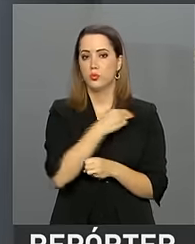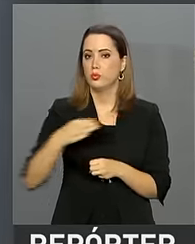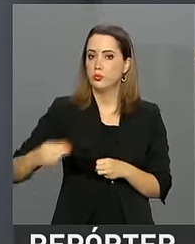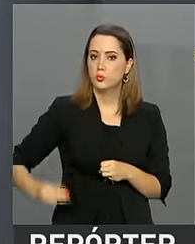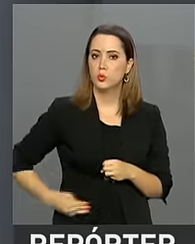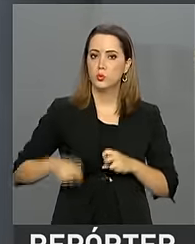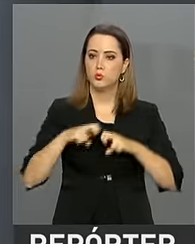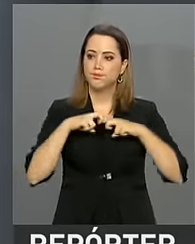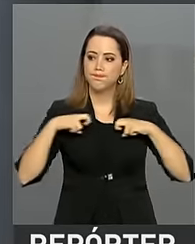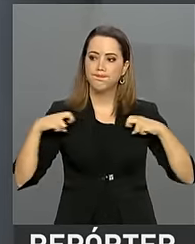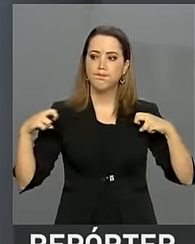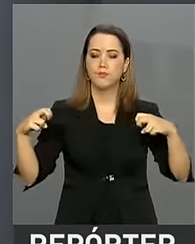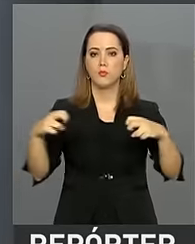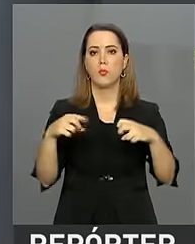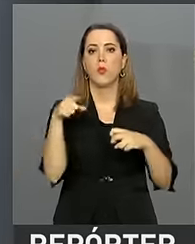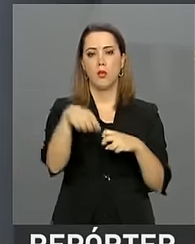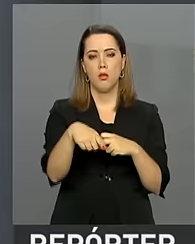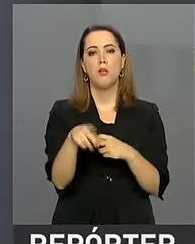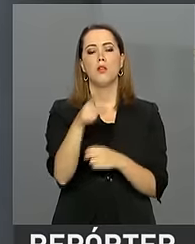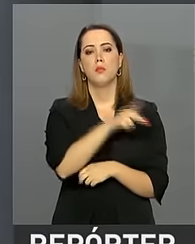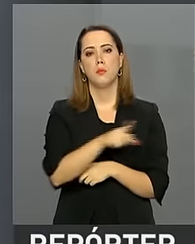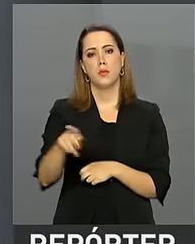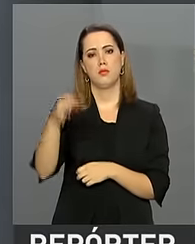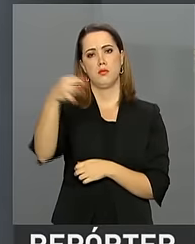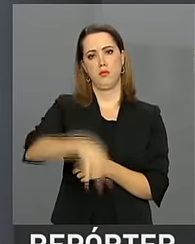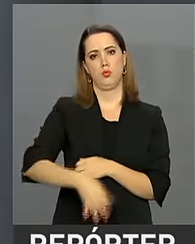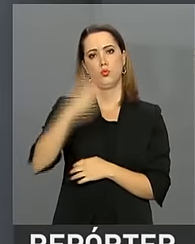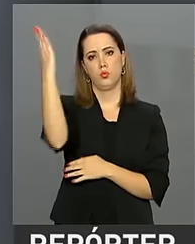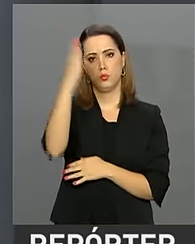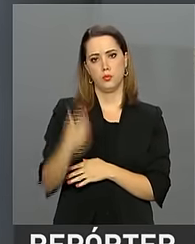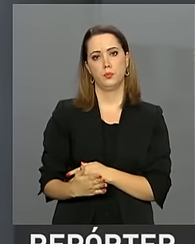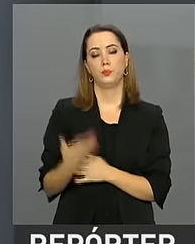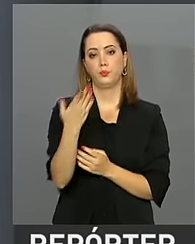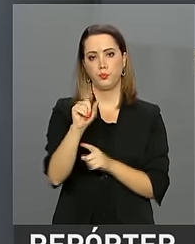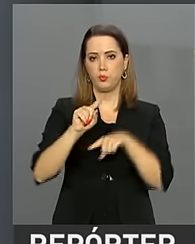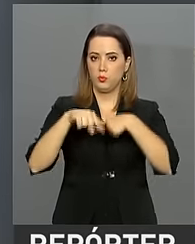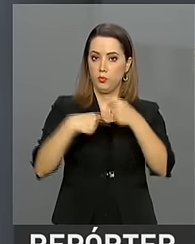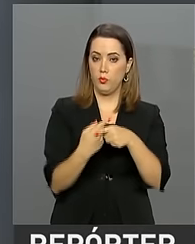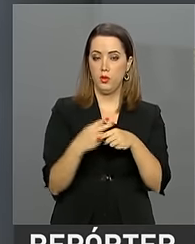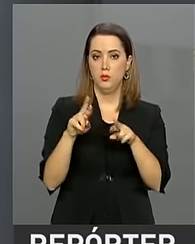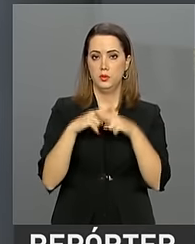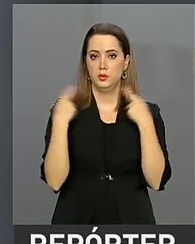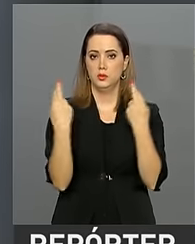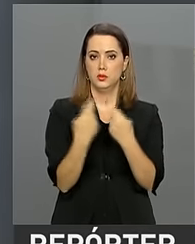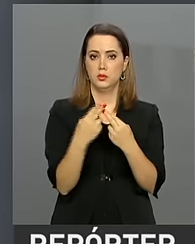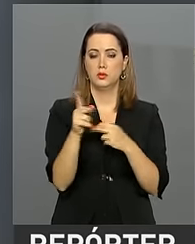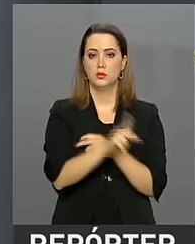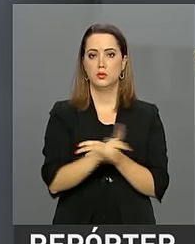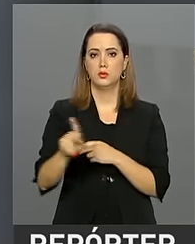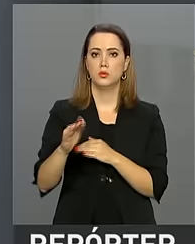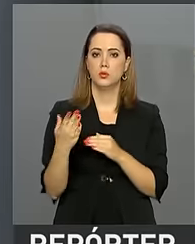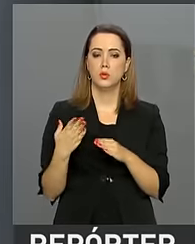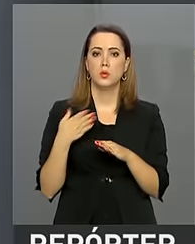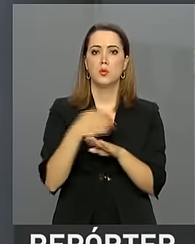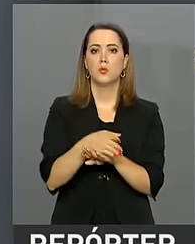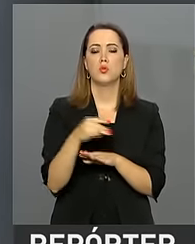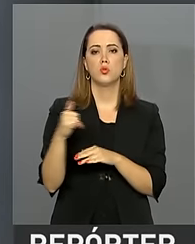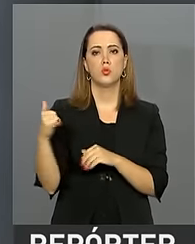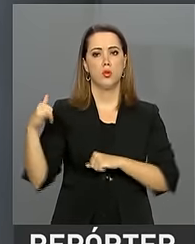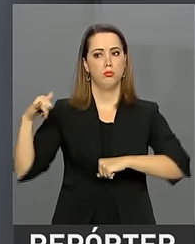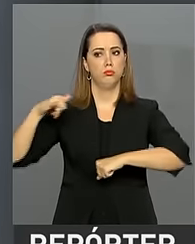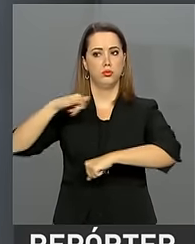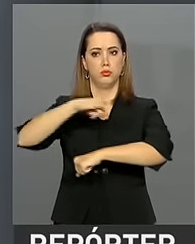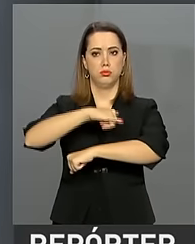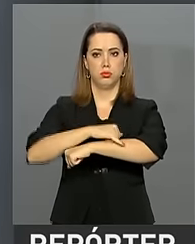presidente definitivo do país. Depois dessa reunião ministerial, o presidente Michel Temer vai seguir para a base aérea de Brasília e